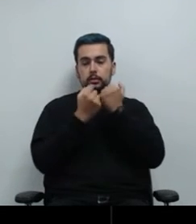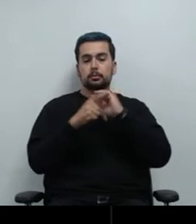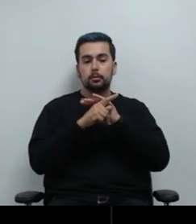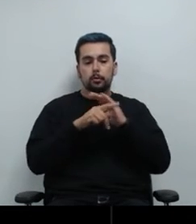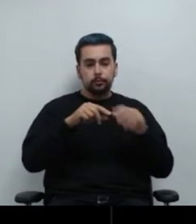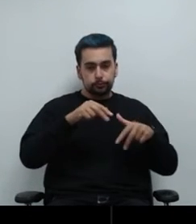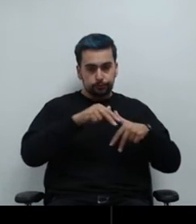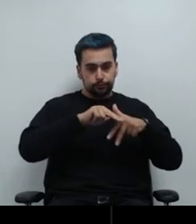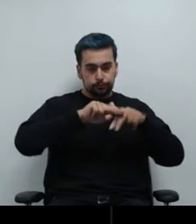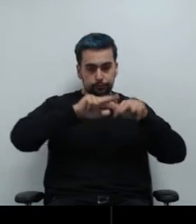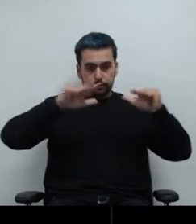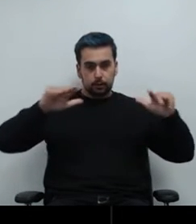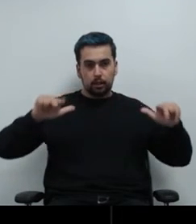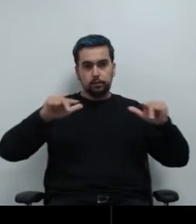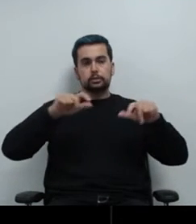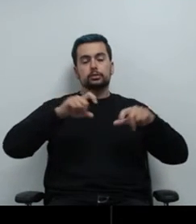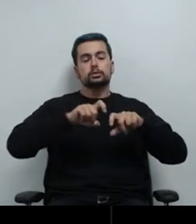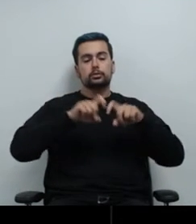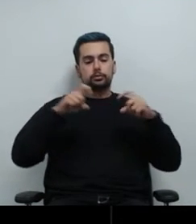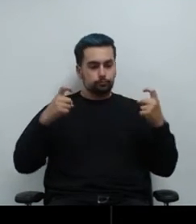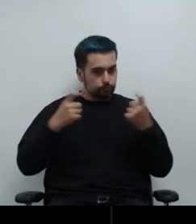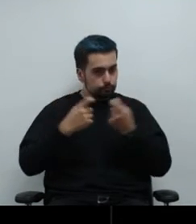gênero, manteria-se também